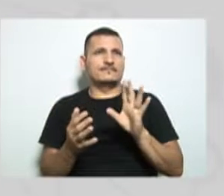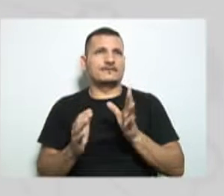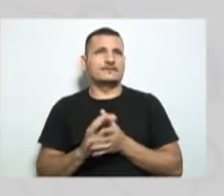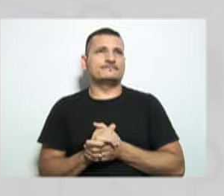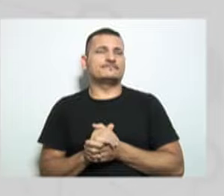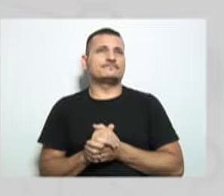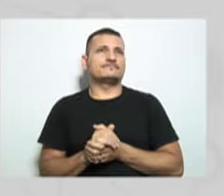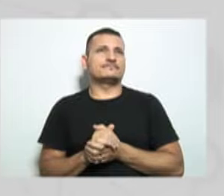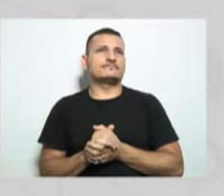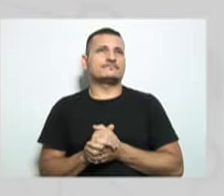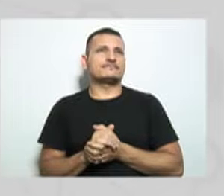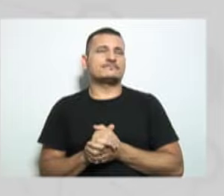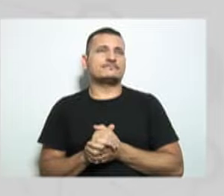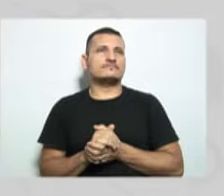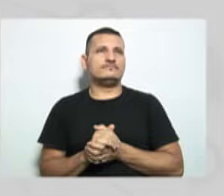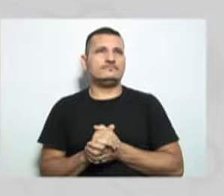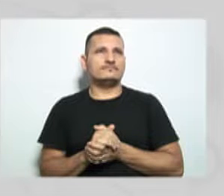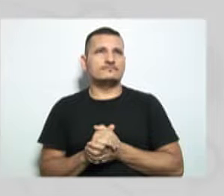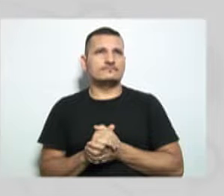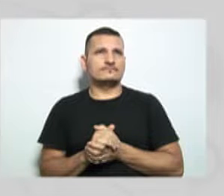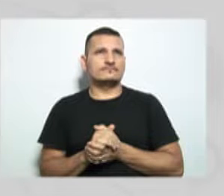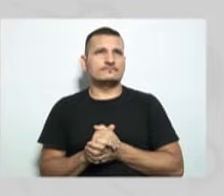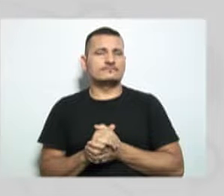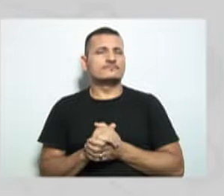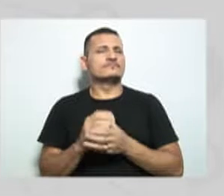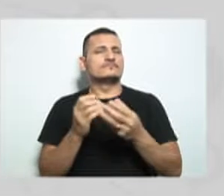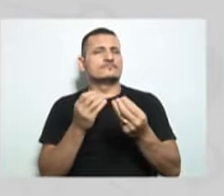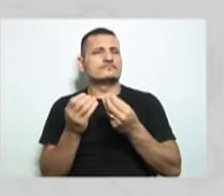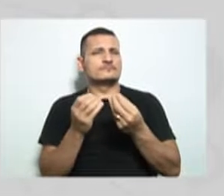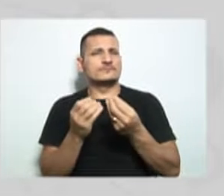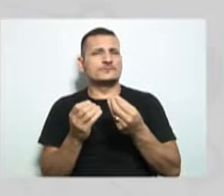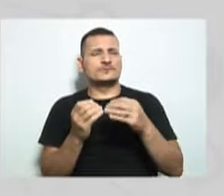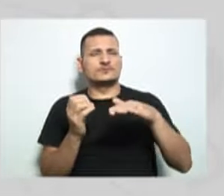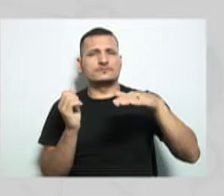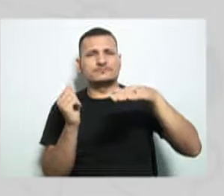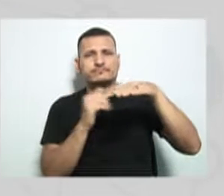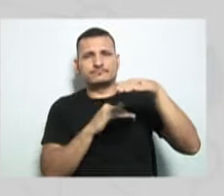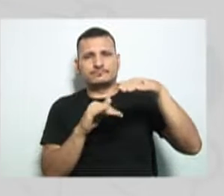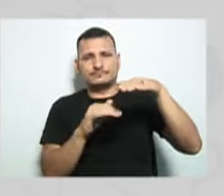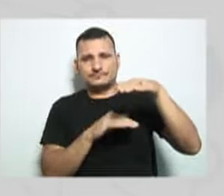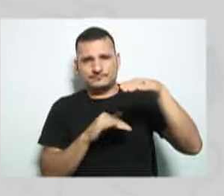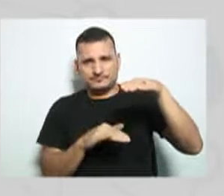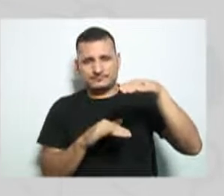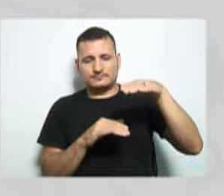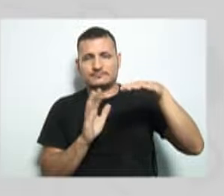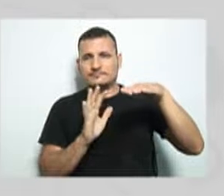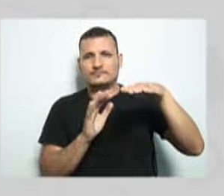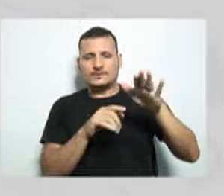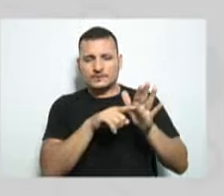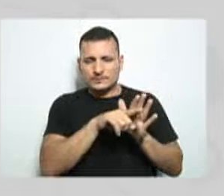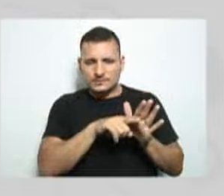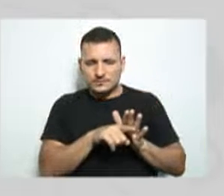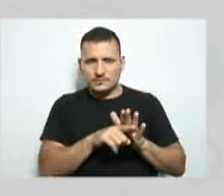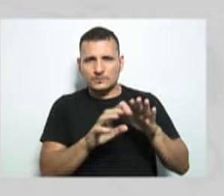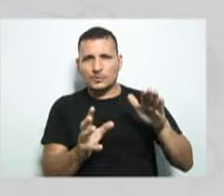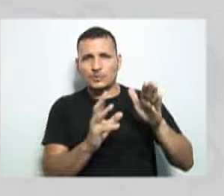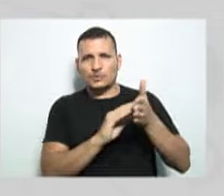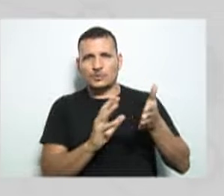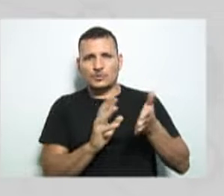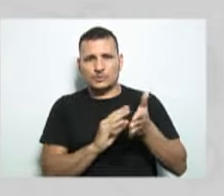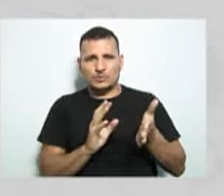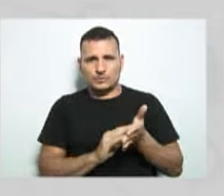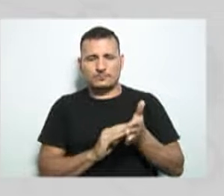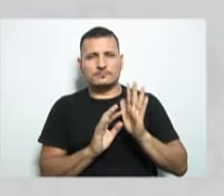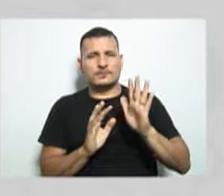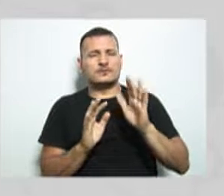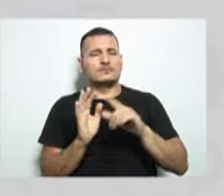no slide, que é o quê? Quando apurar o valor dos estoques. Antes de apurar o valor de estoque, eu destaquei até em uma outra